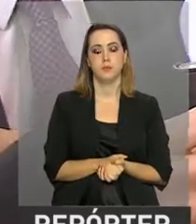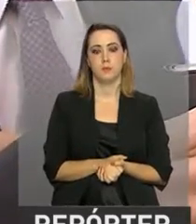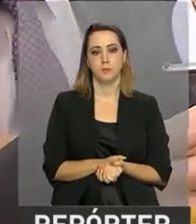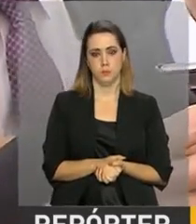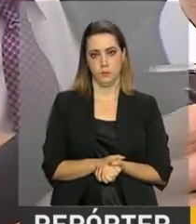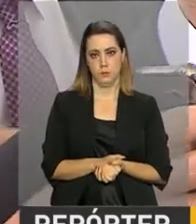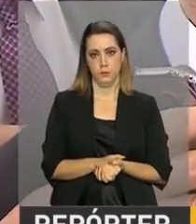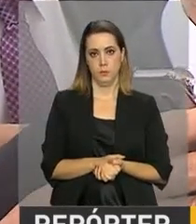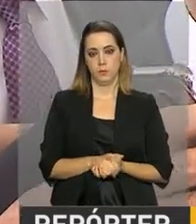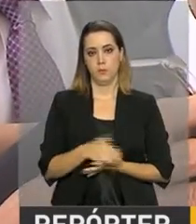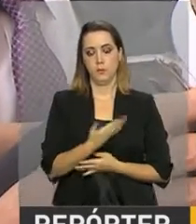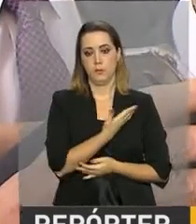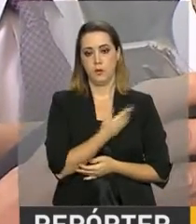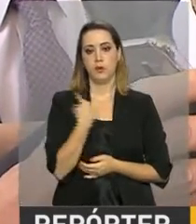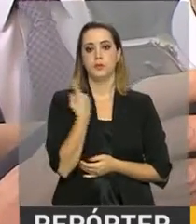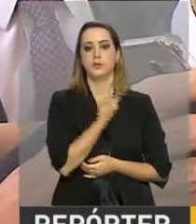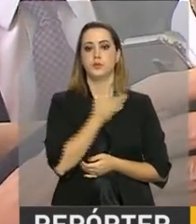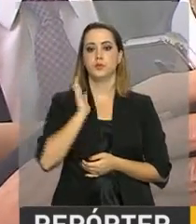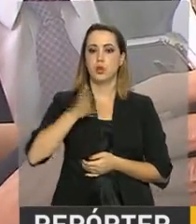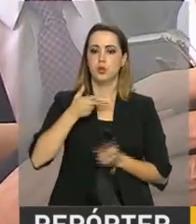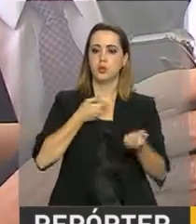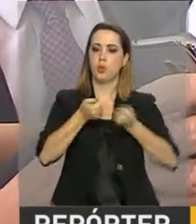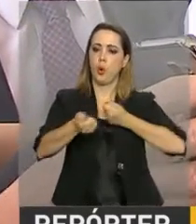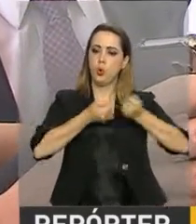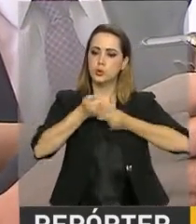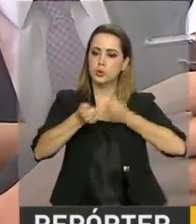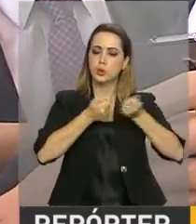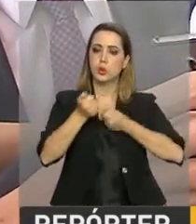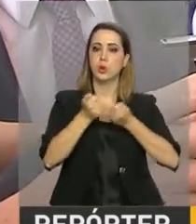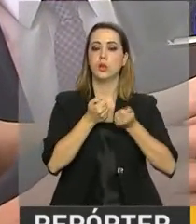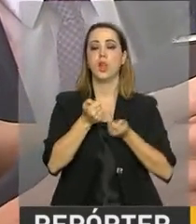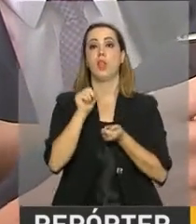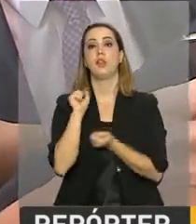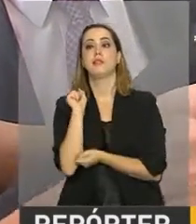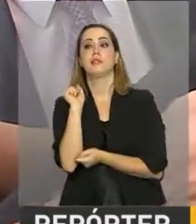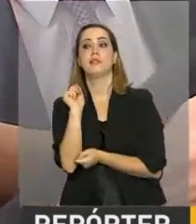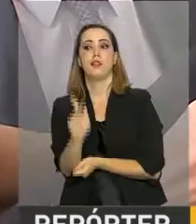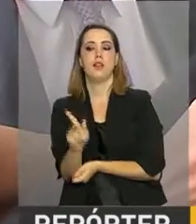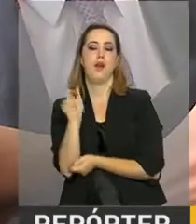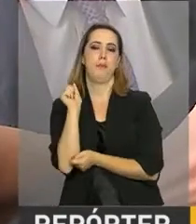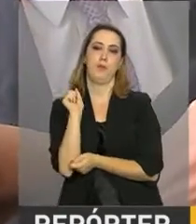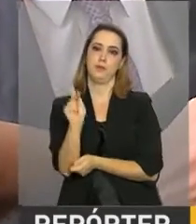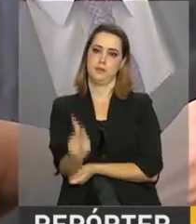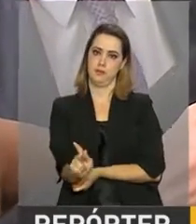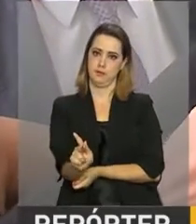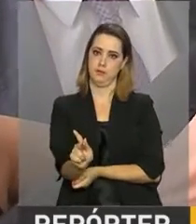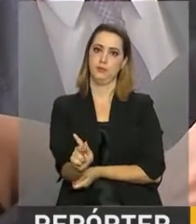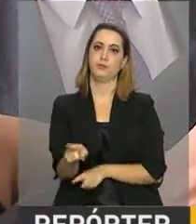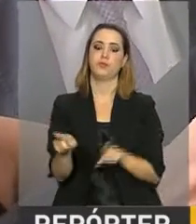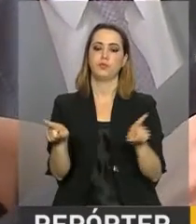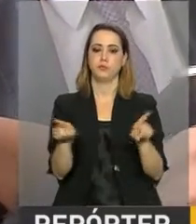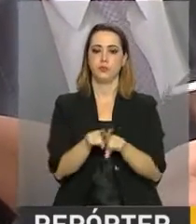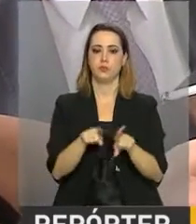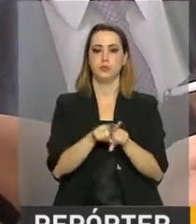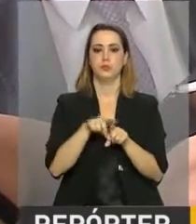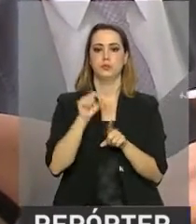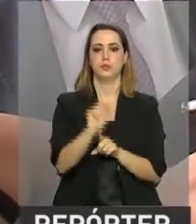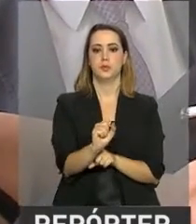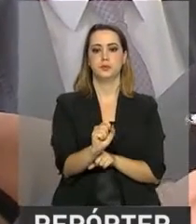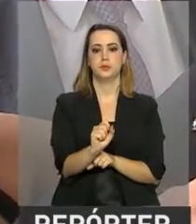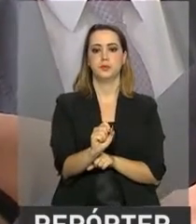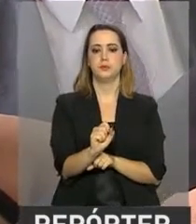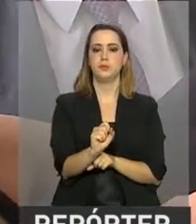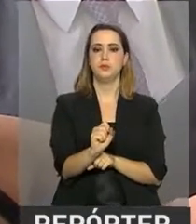que uma proposta de ajuste na Previdência dos estados e também